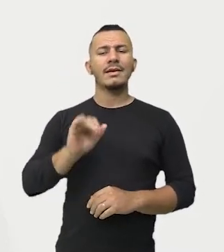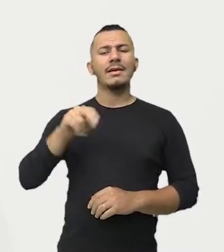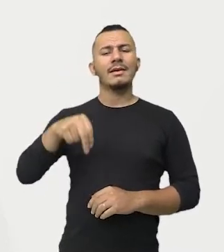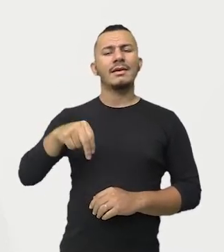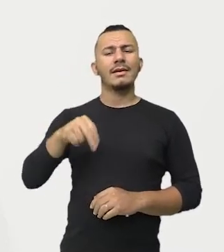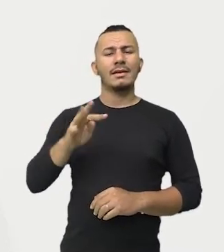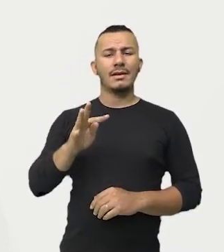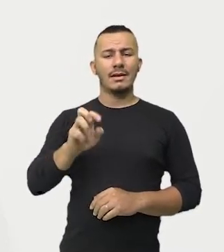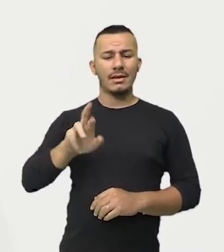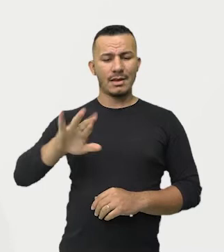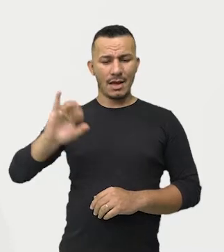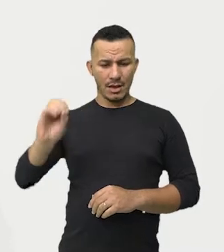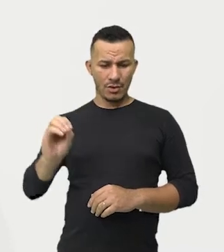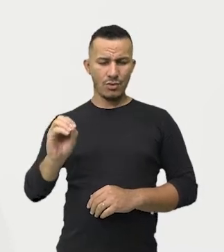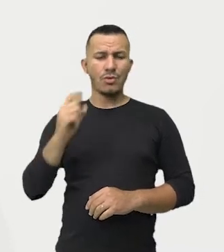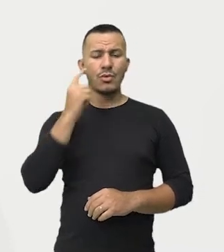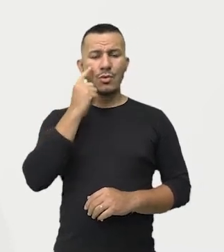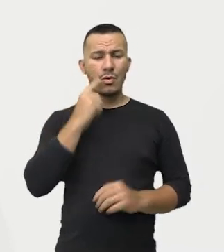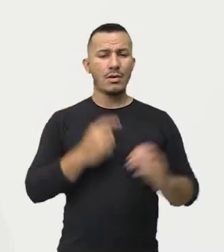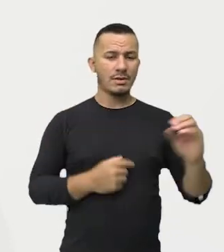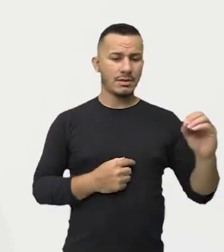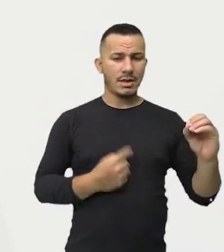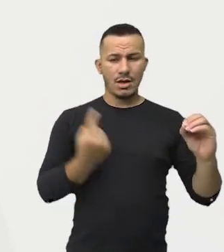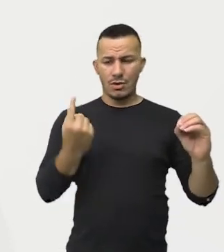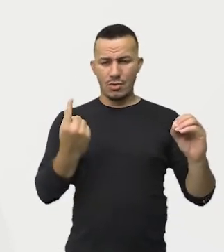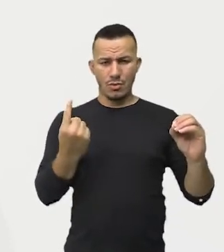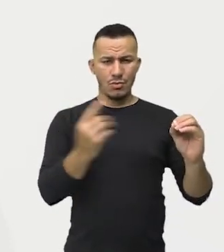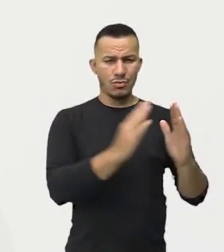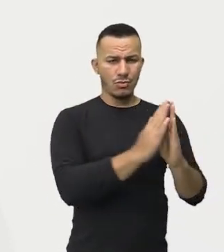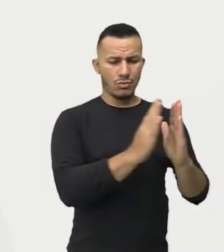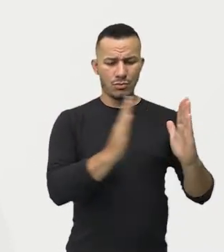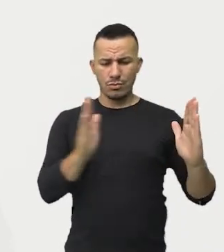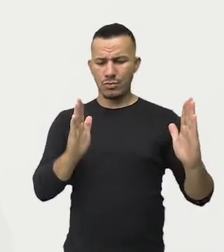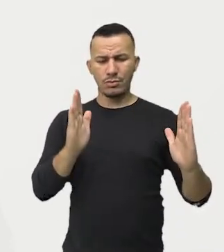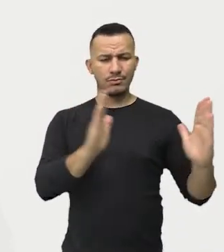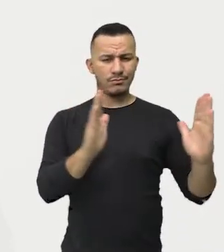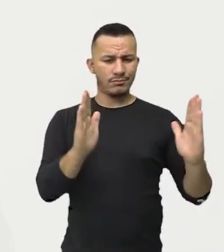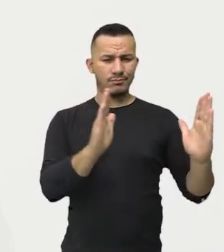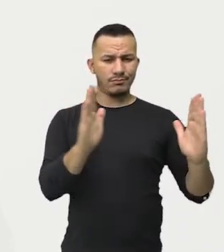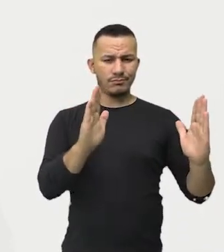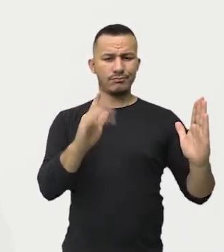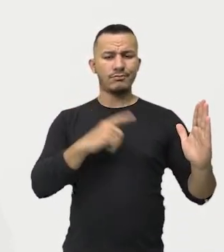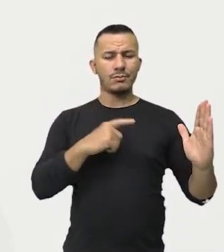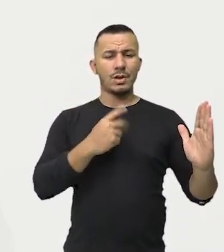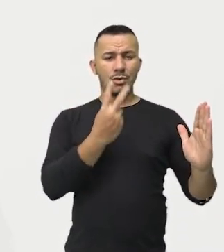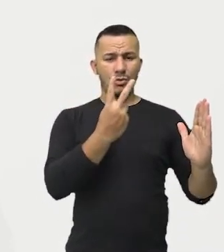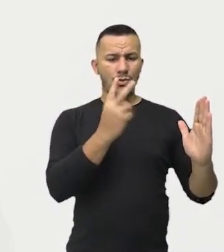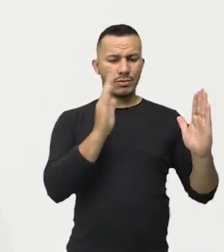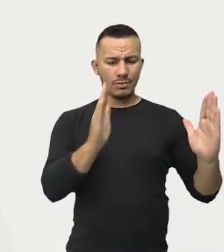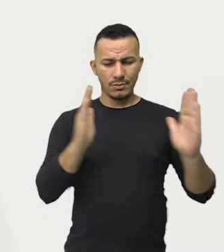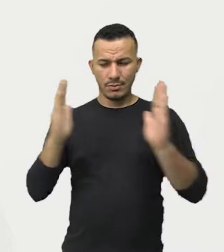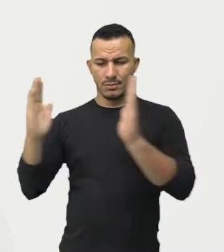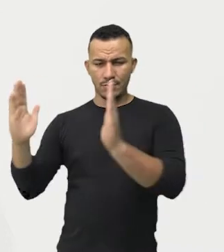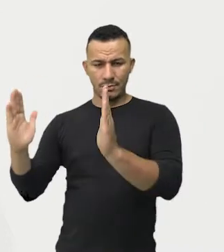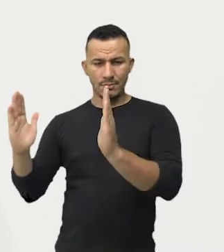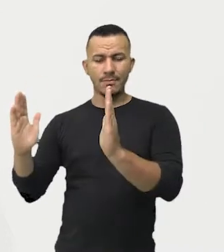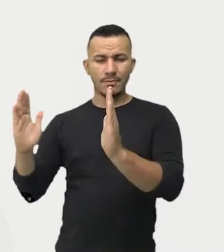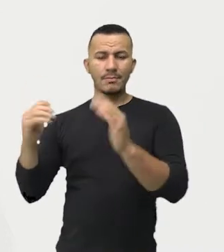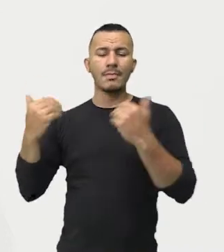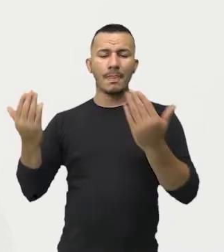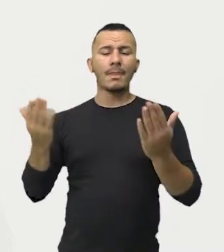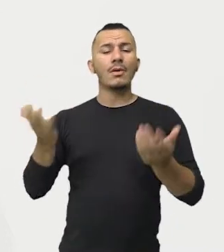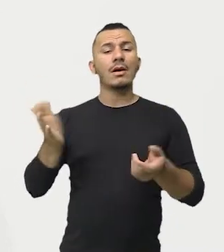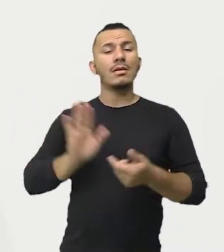para cá para ficar maior, o inteiro, o intervalo entre 0 e 1, que é o inteiro, está dividido em duas partes e nós